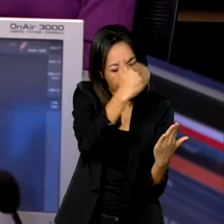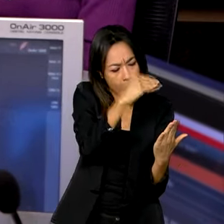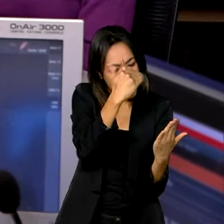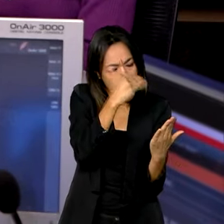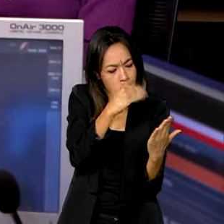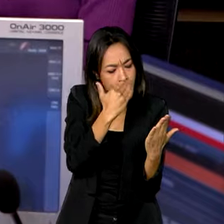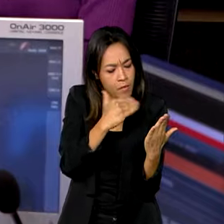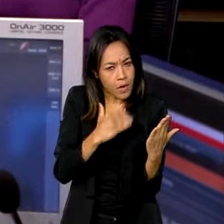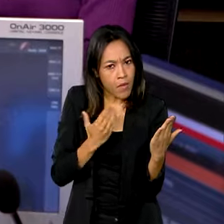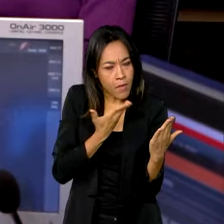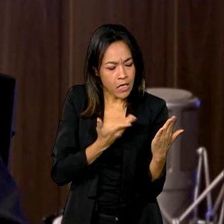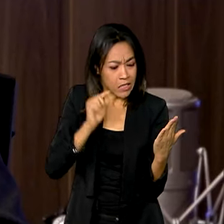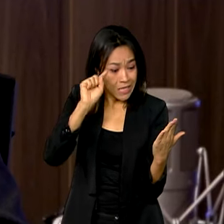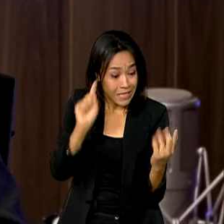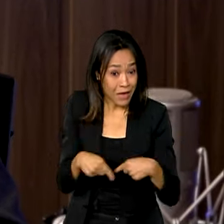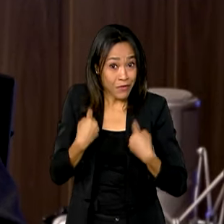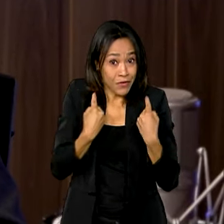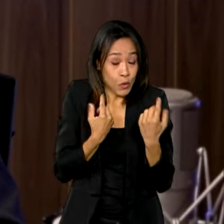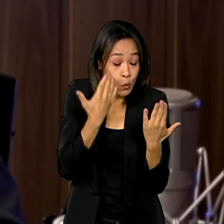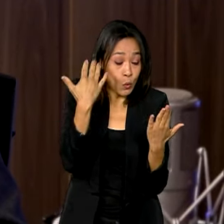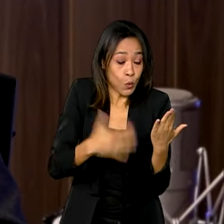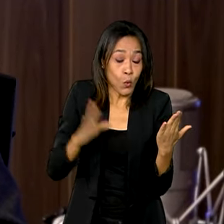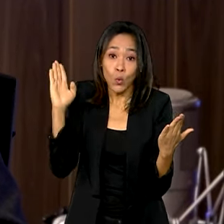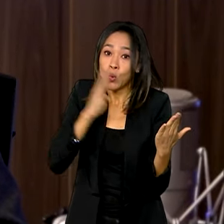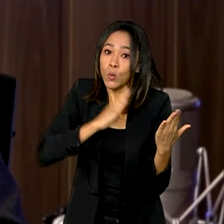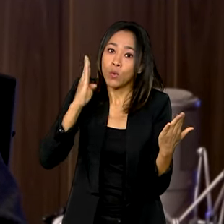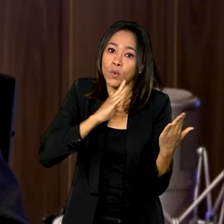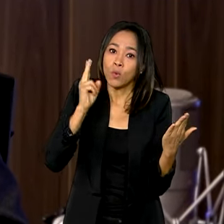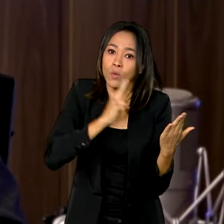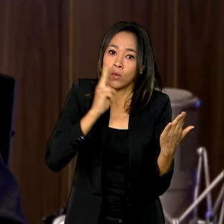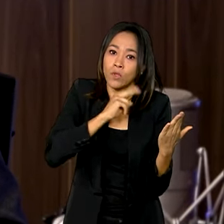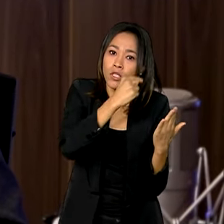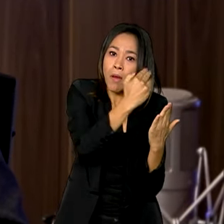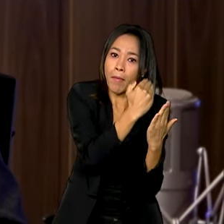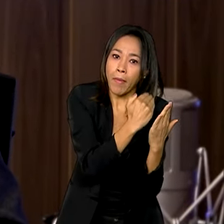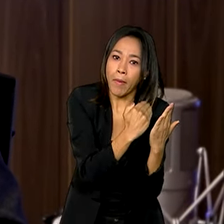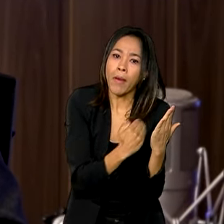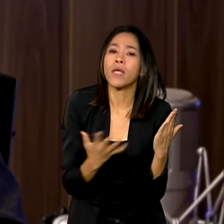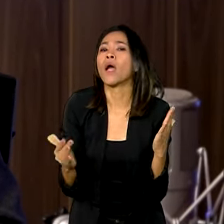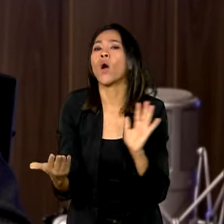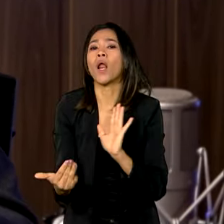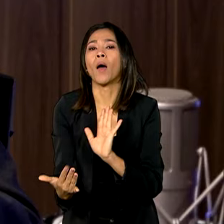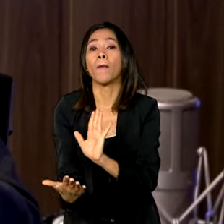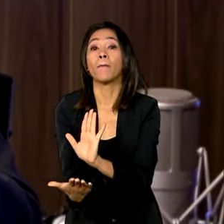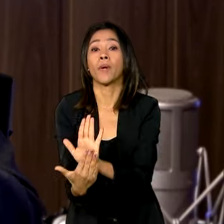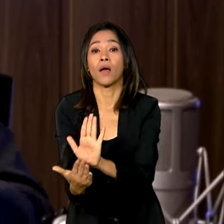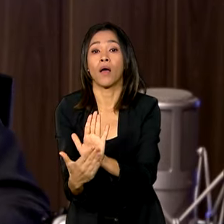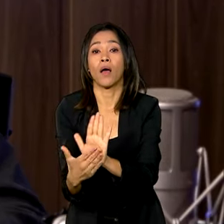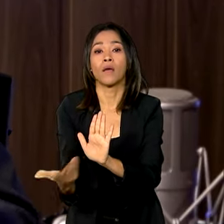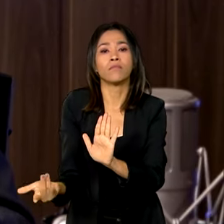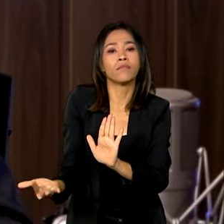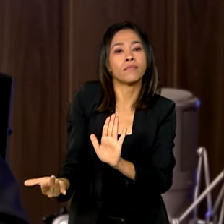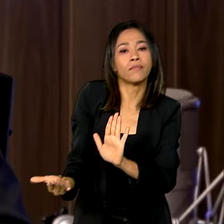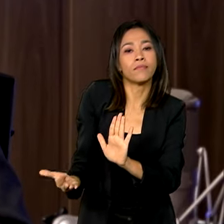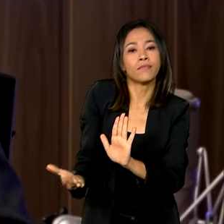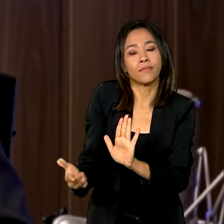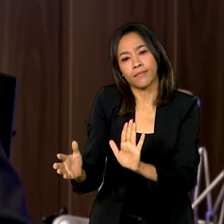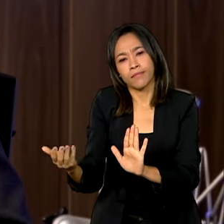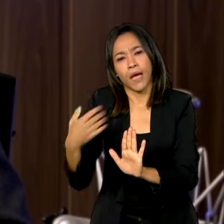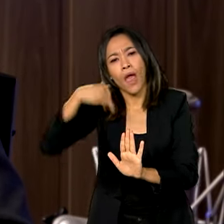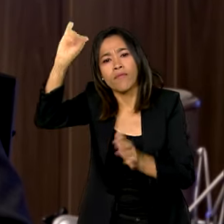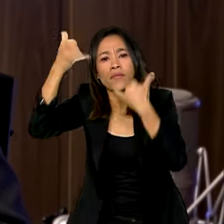potenciais desafios mais urgentes eh propor medidas de prevenção e